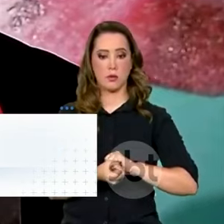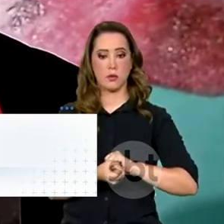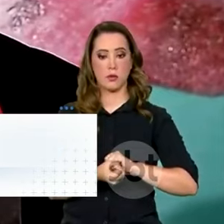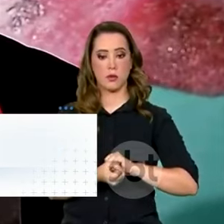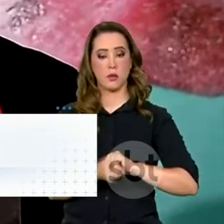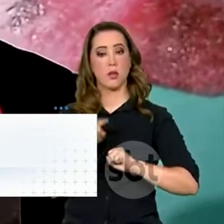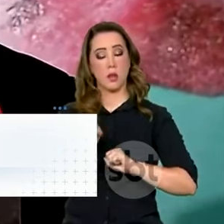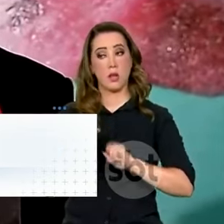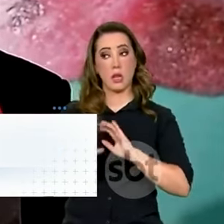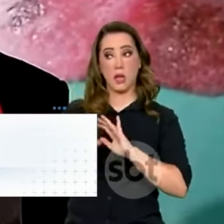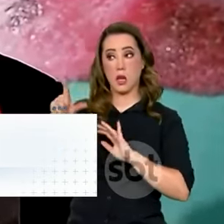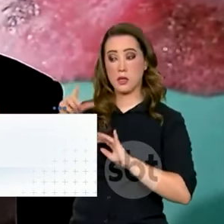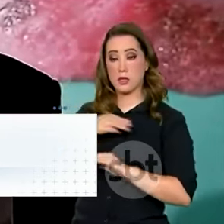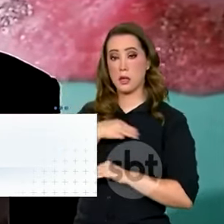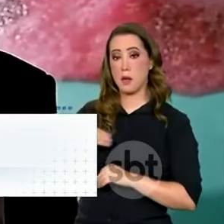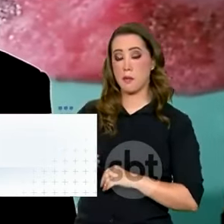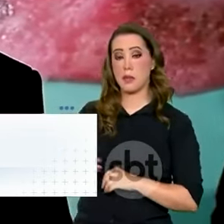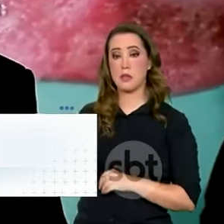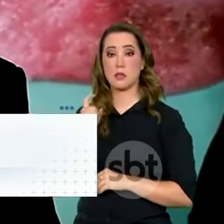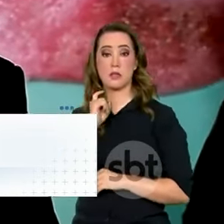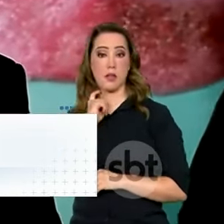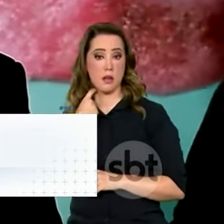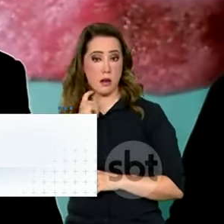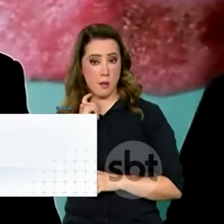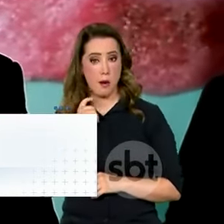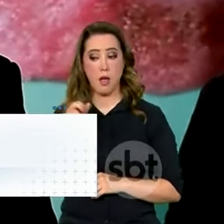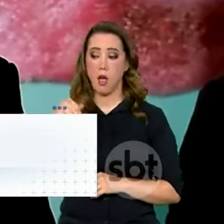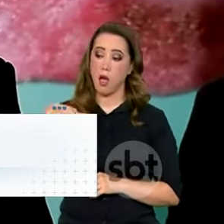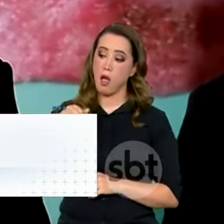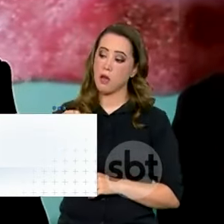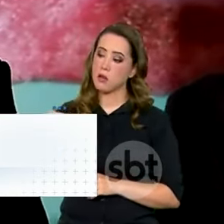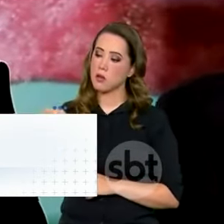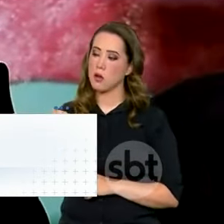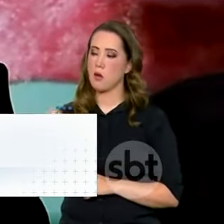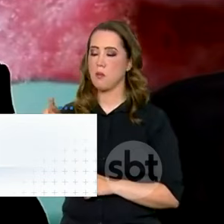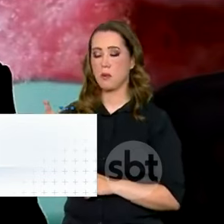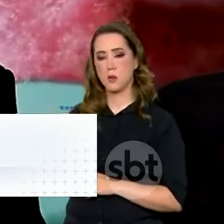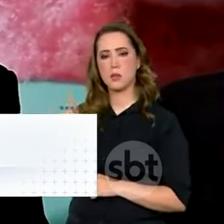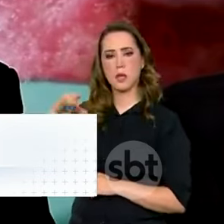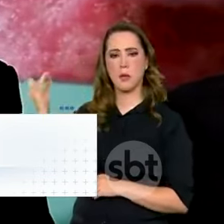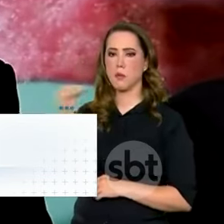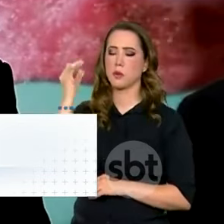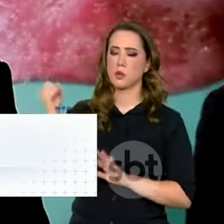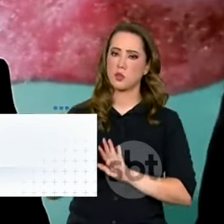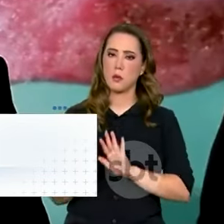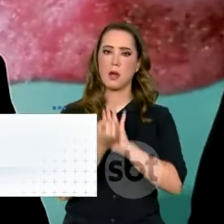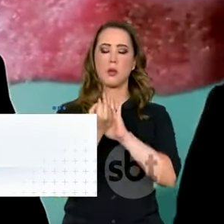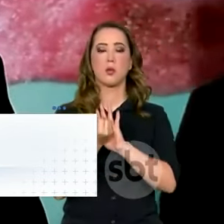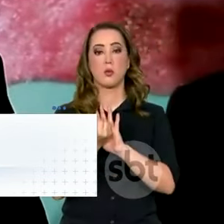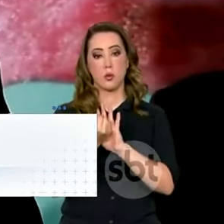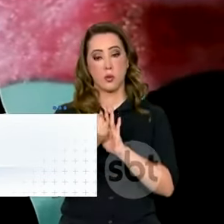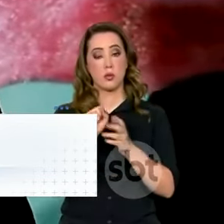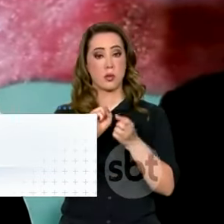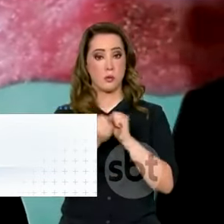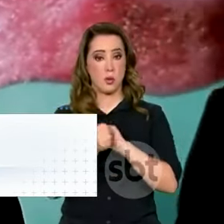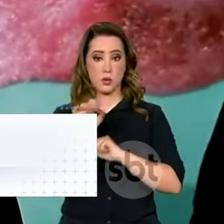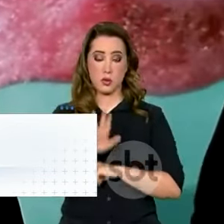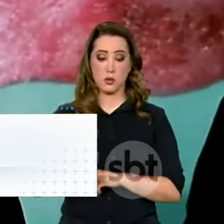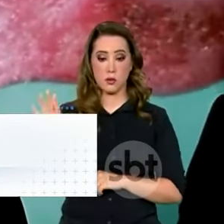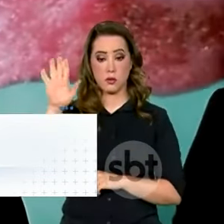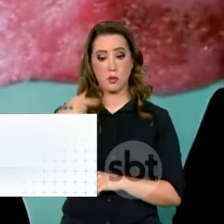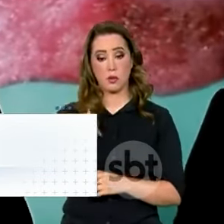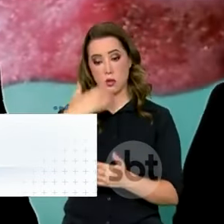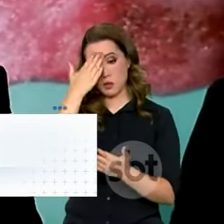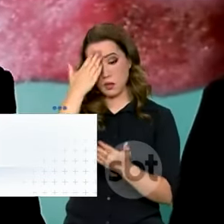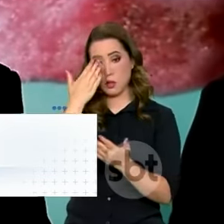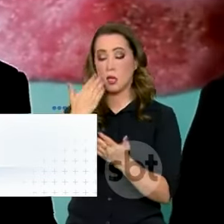Moza, uma pessoa que dispensa apresentações, um personagem histórico do esporte nacional e que eu tenho certeza